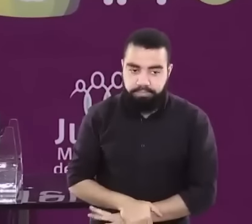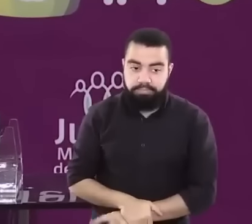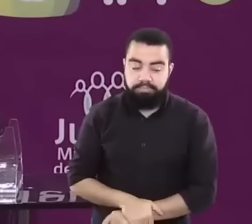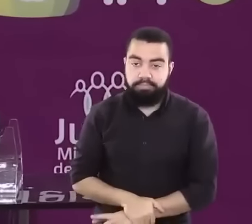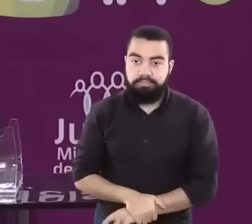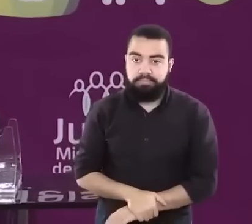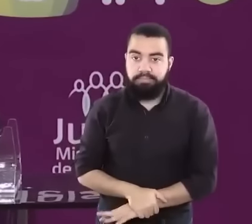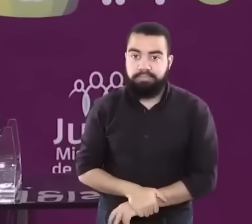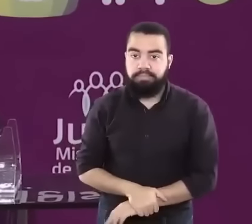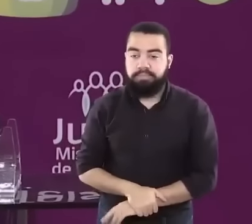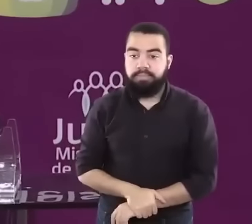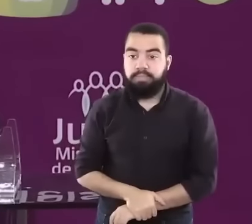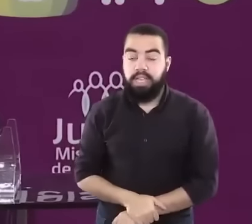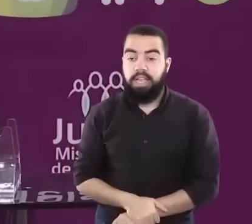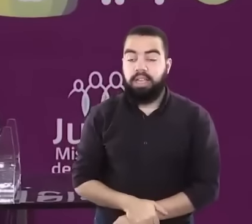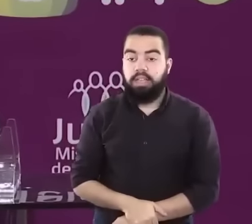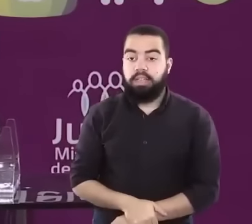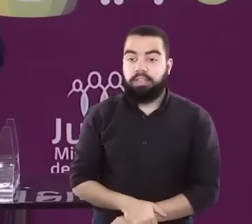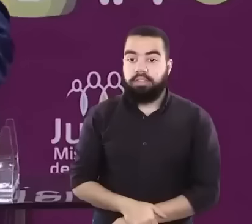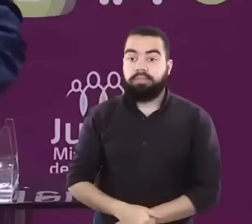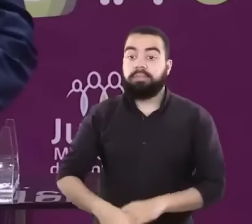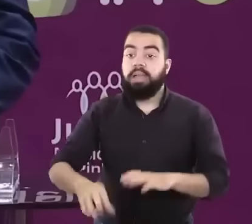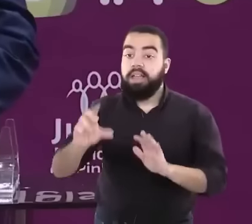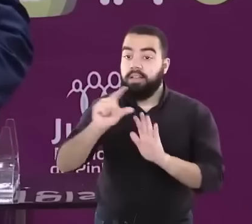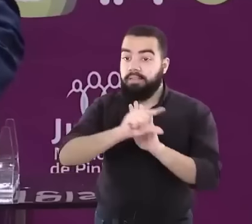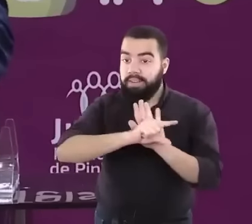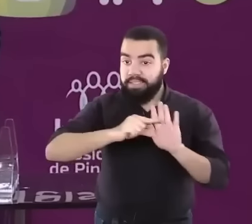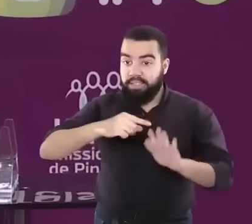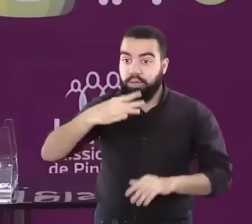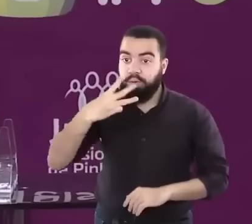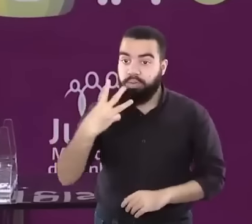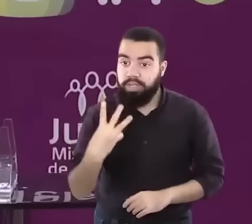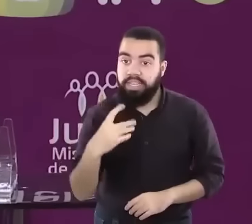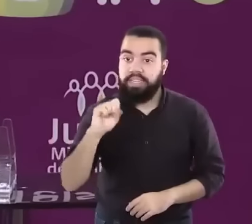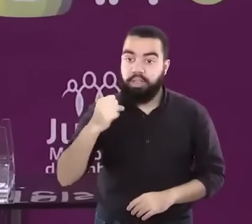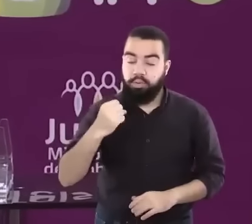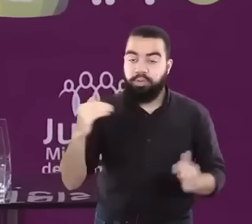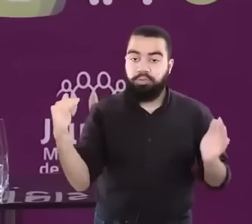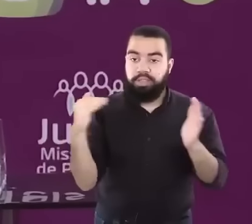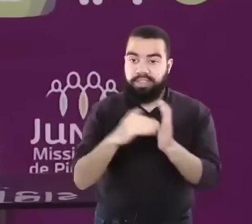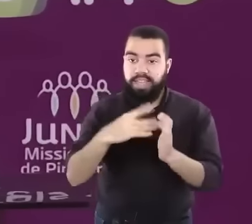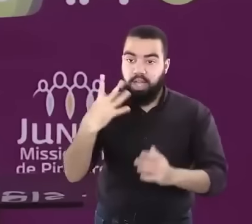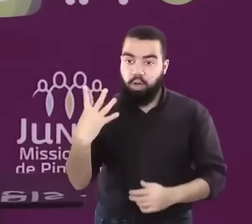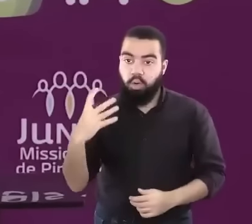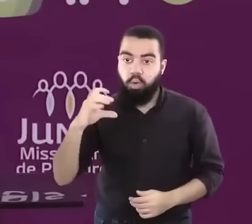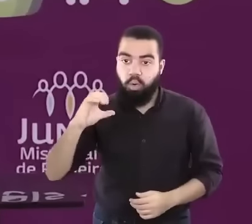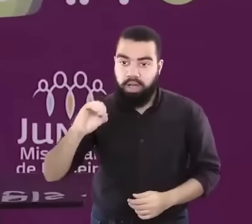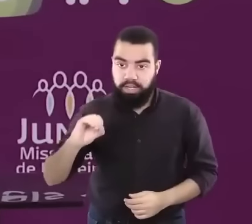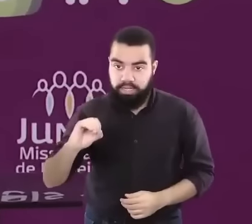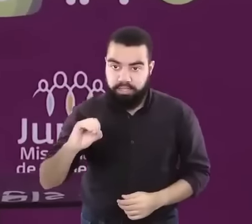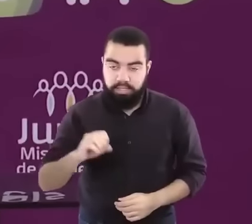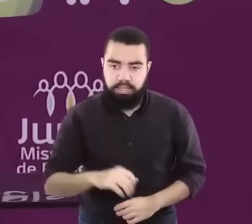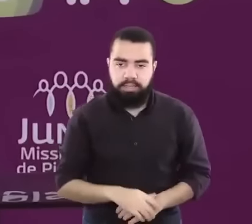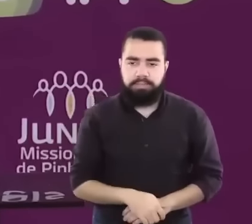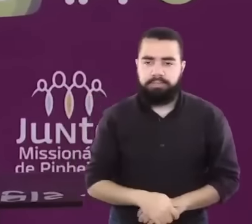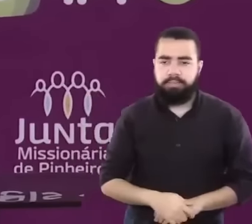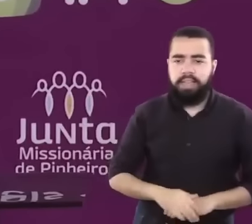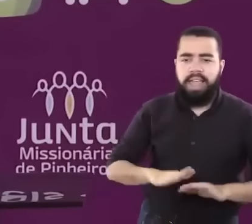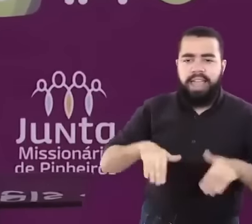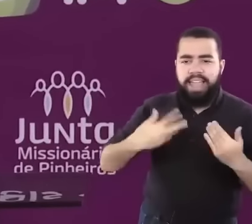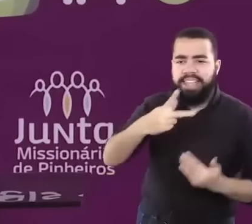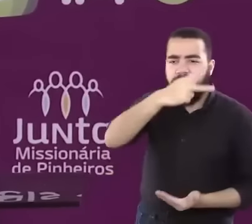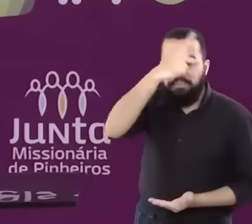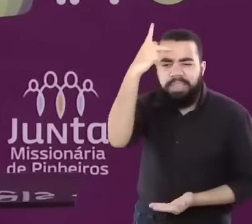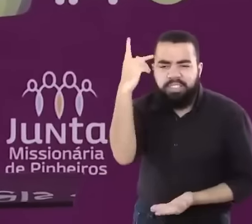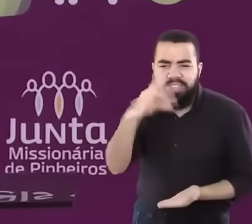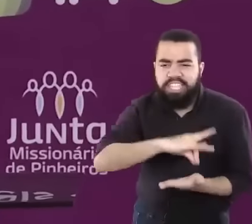queria que você lesse a 40 para mim o que que diz aí vamos juntos quanto aos transgressores